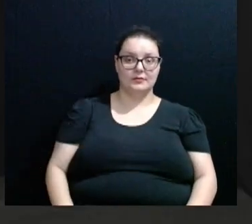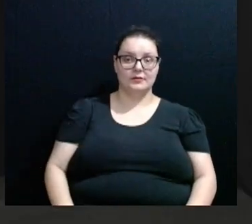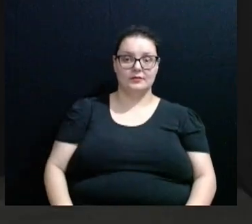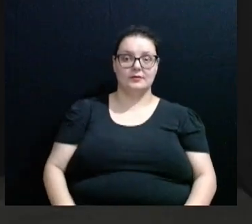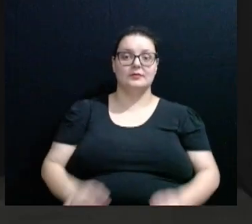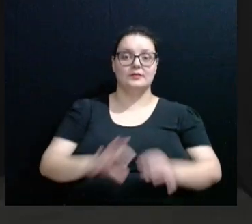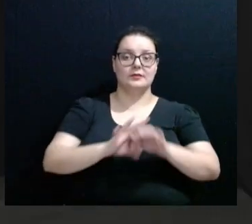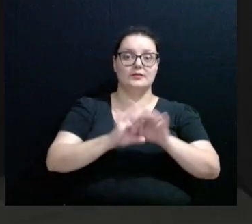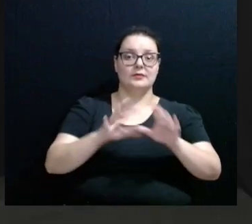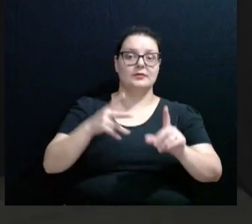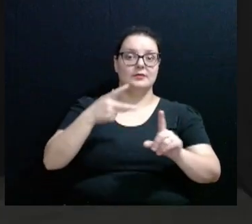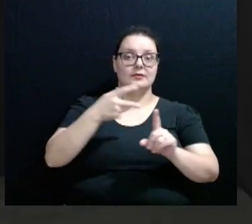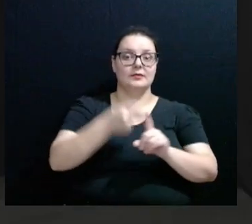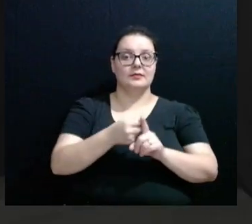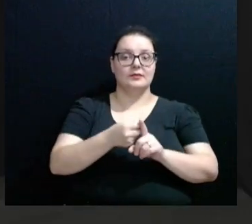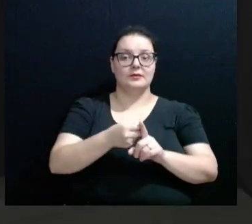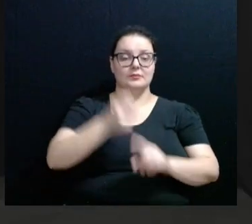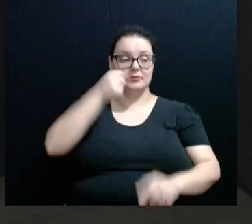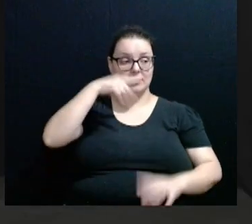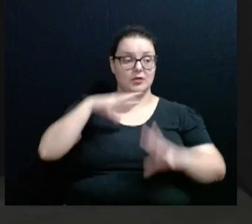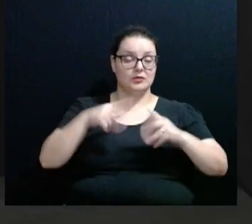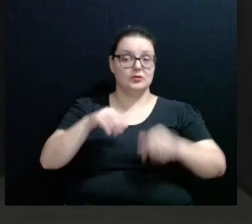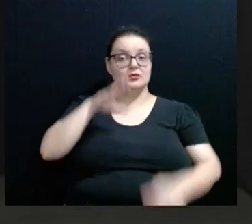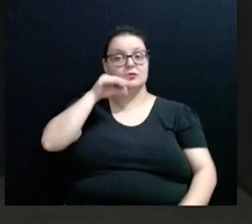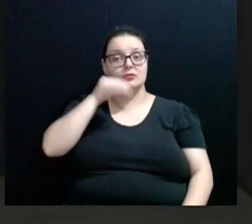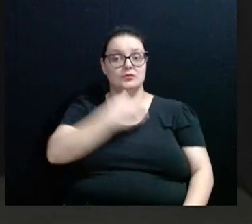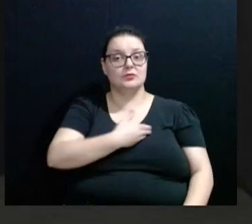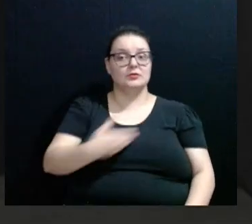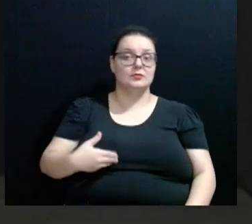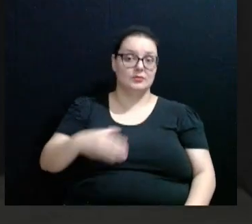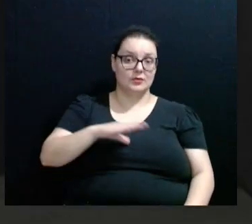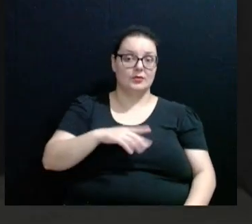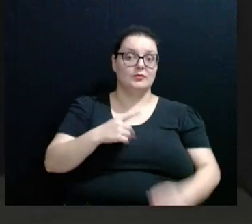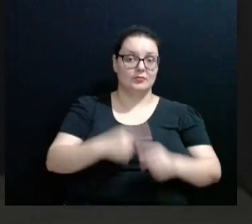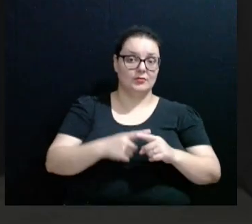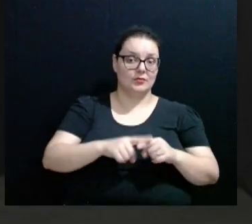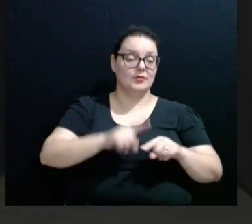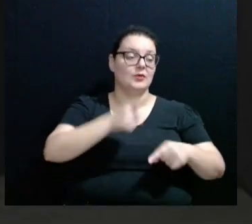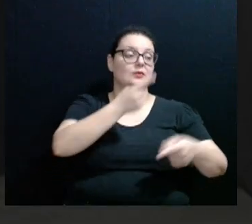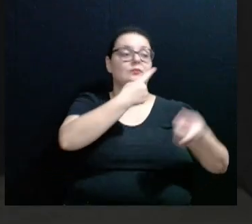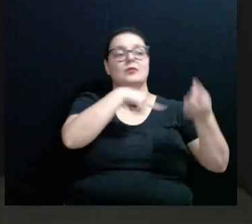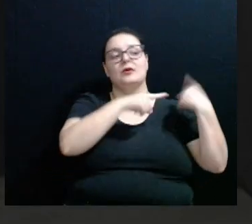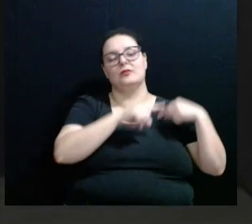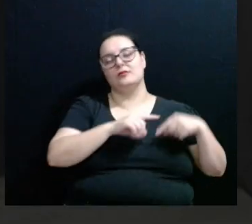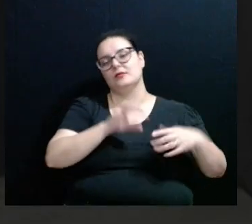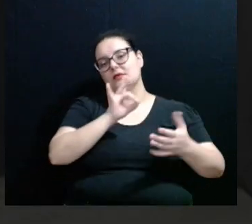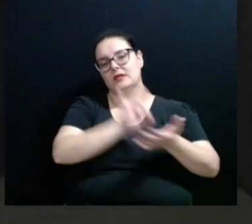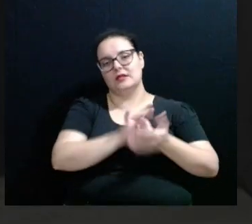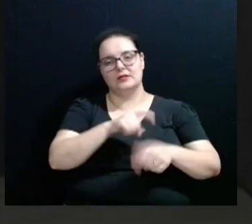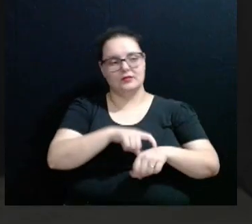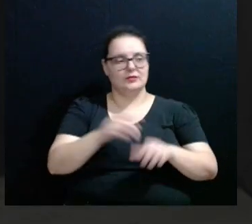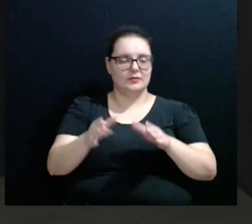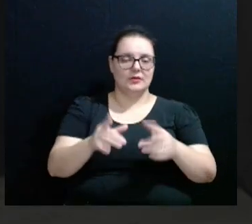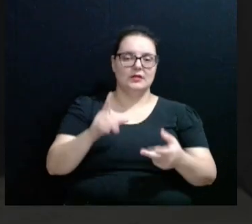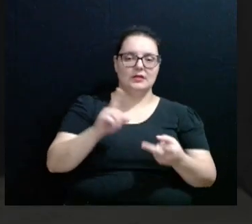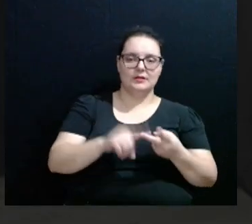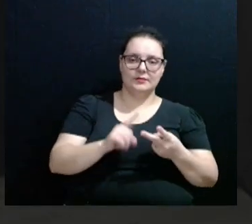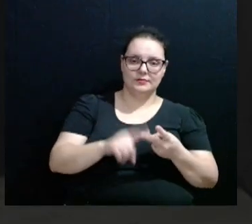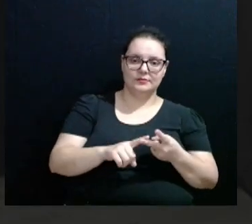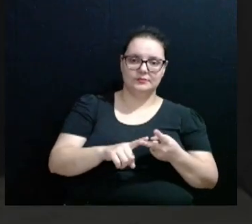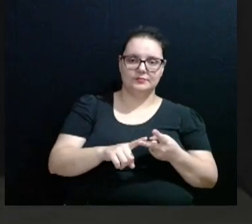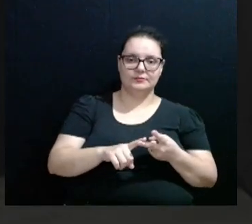disponibilização de vacina antigripe a todos os funcionários públicos municipais, porque era uma outra realidade. Nós temos também sobre